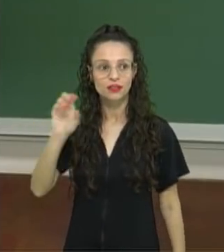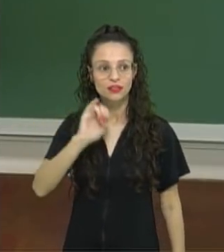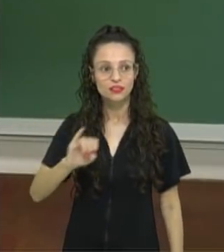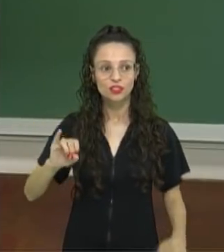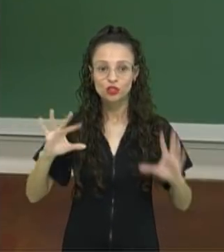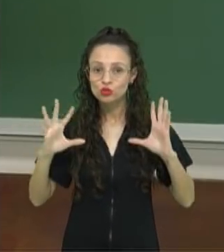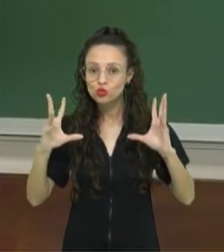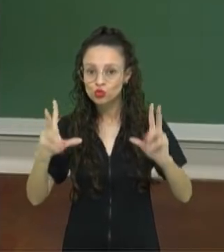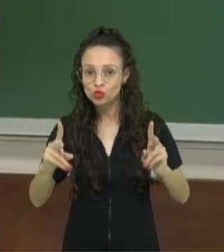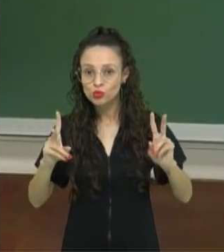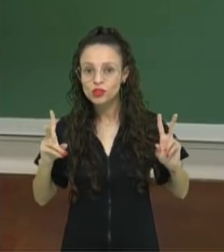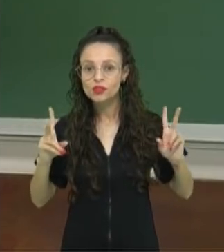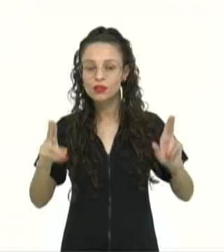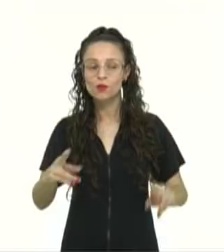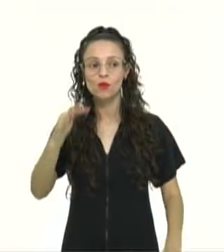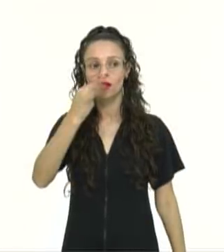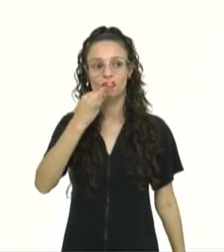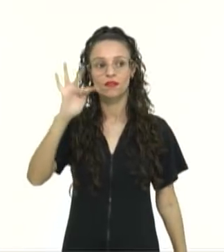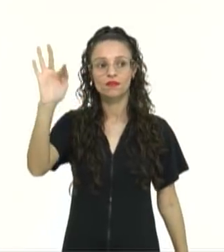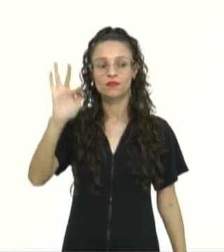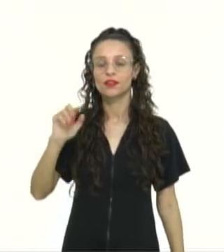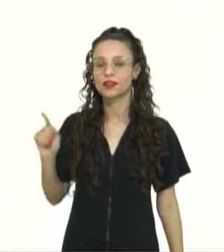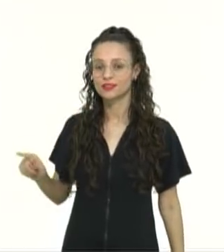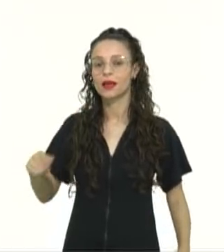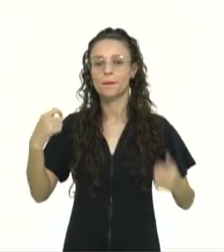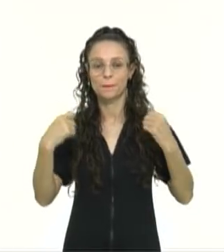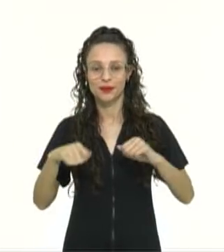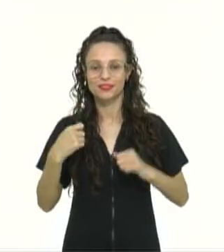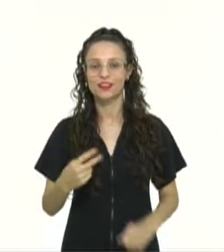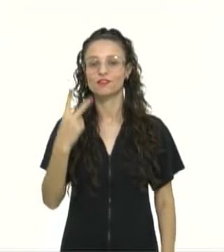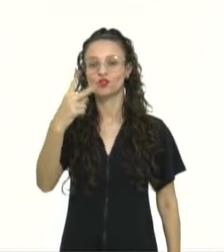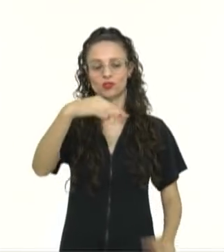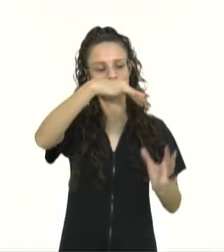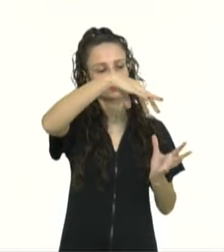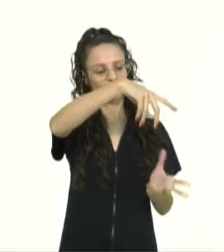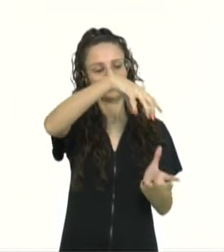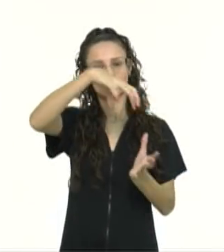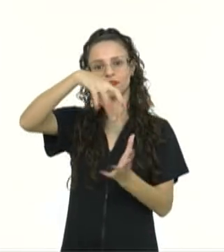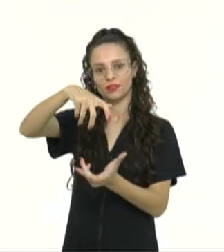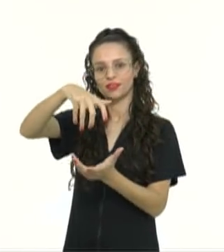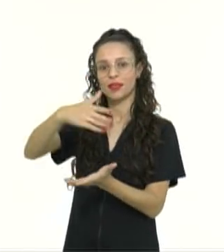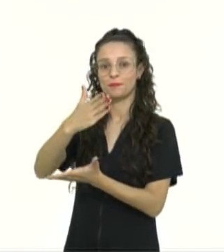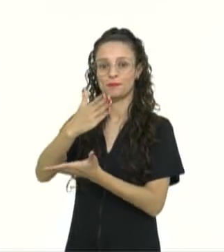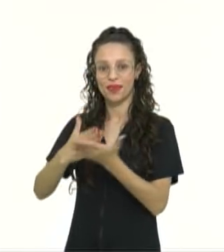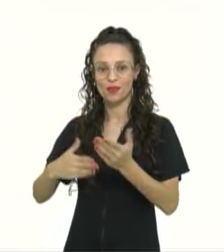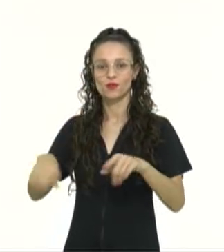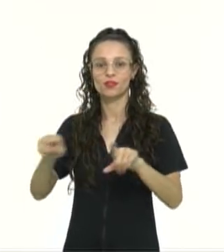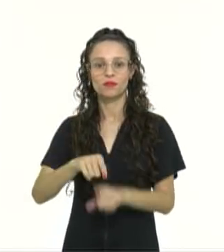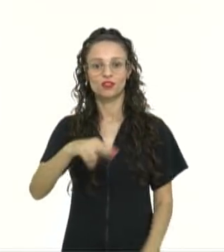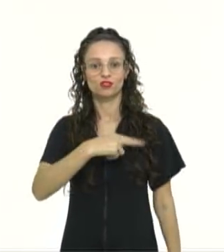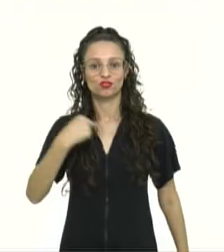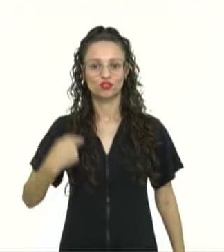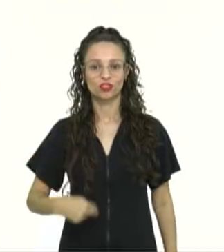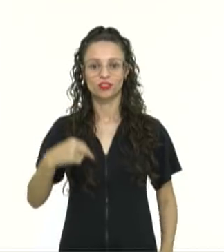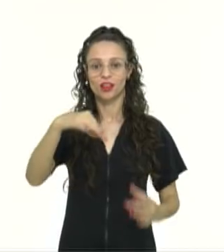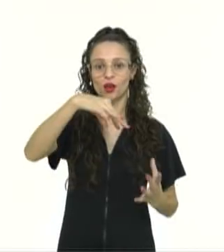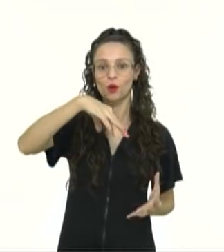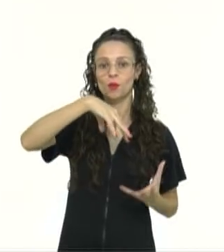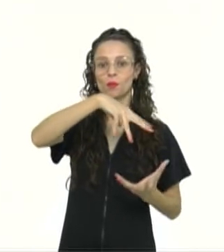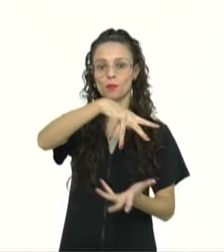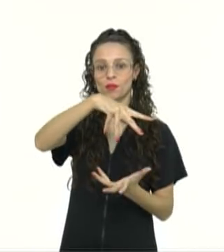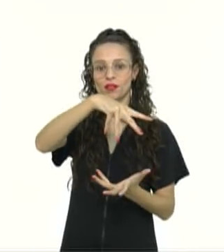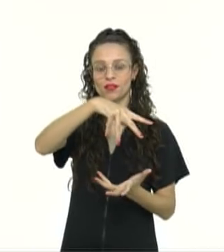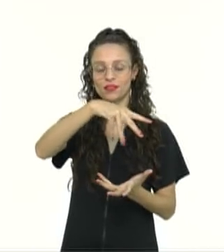fosse fazer o consumo como é feito na França, 2 planetas Terra e meio. A China, 1 planeta, e